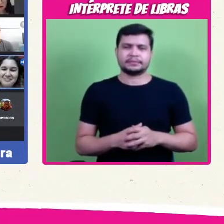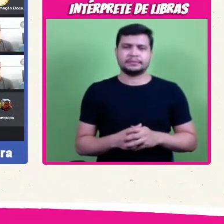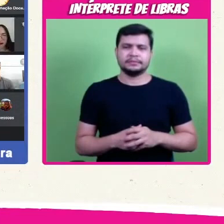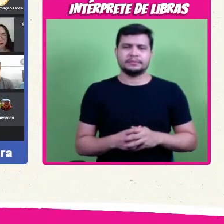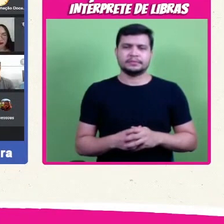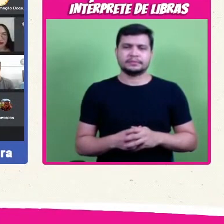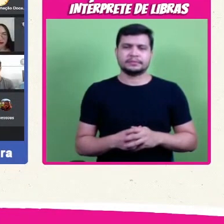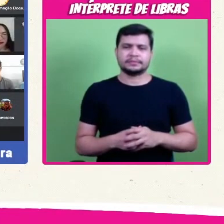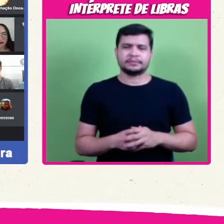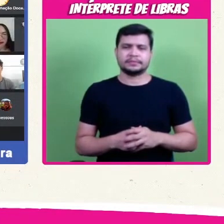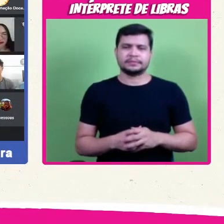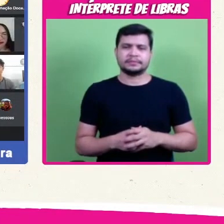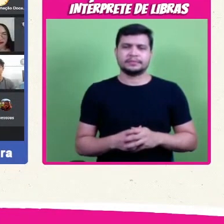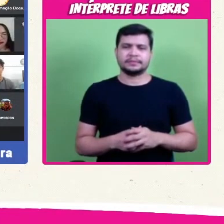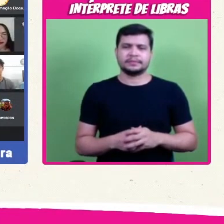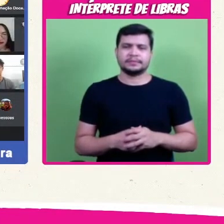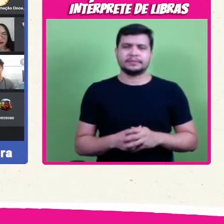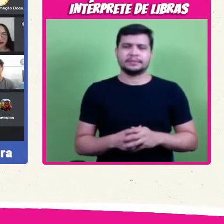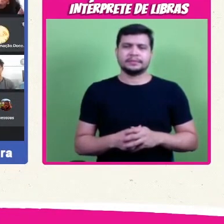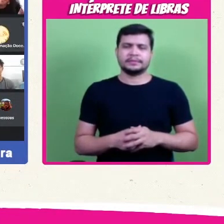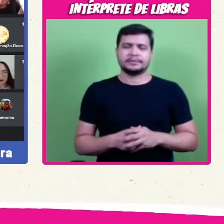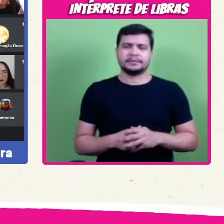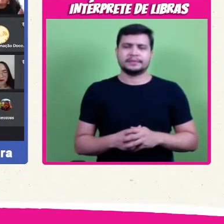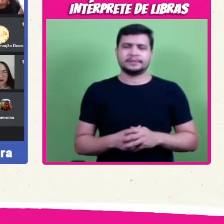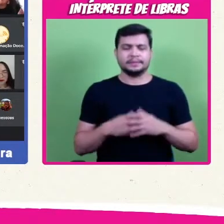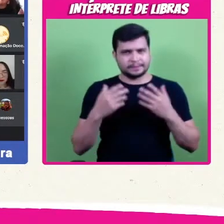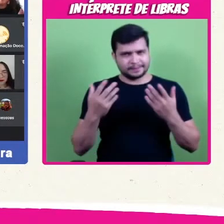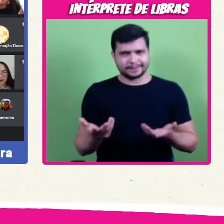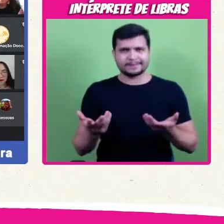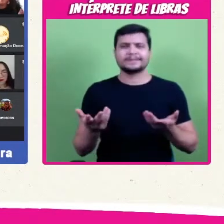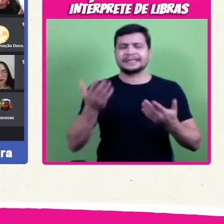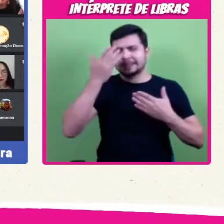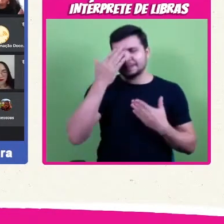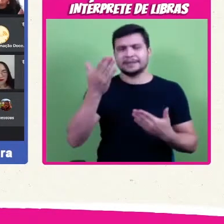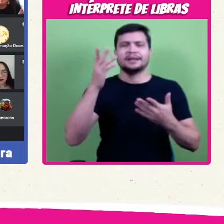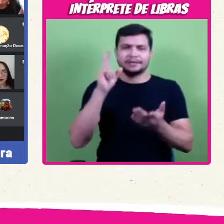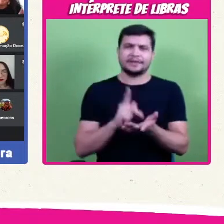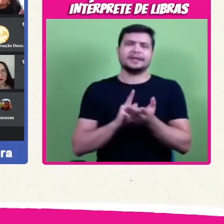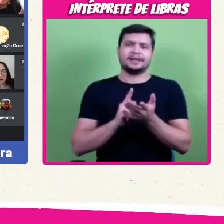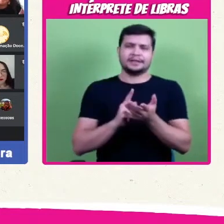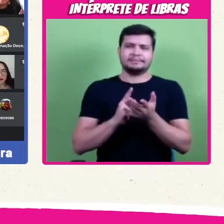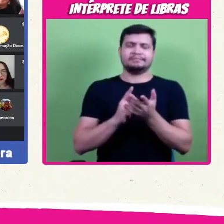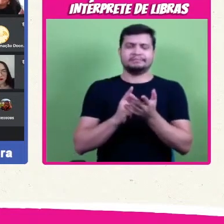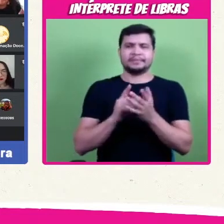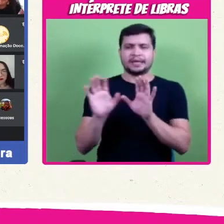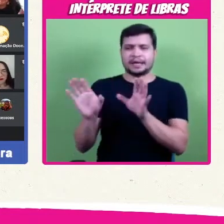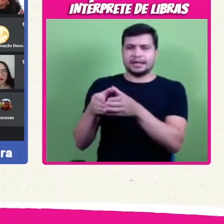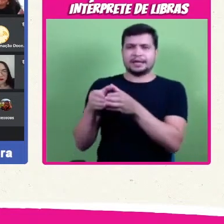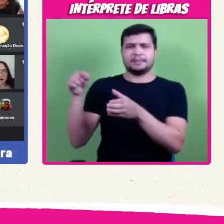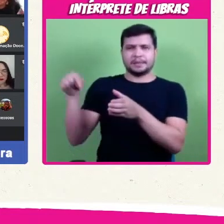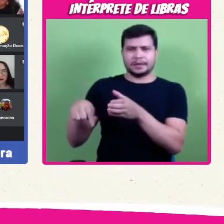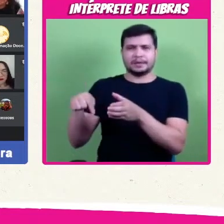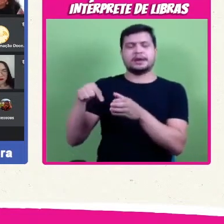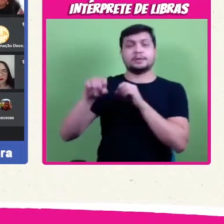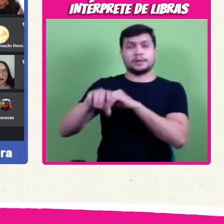Não. Obrigada, gente. Pois, gente, muito obrigada. A equipe de Educação em Direitos Humanos, Gênero e